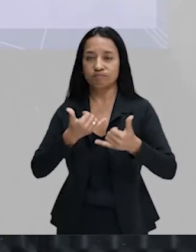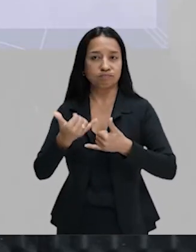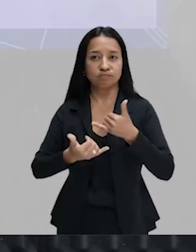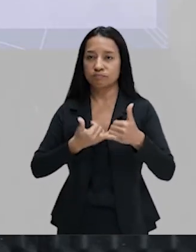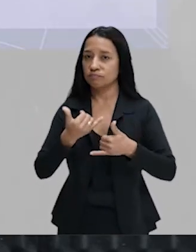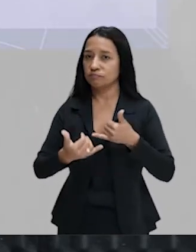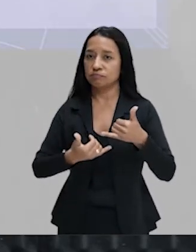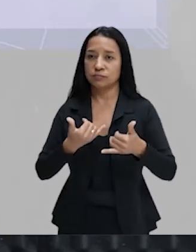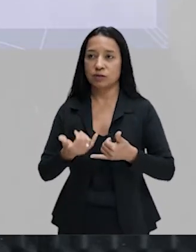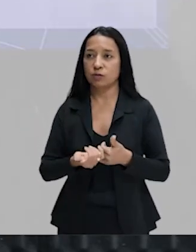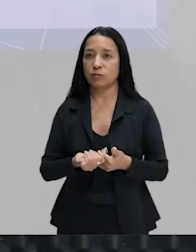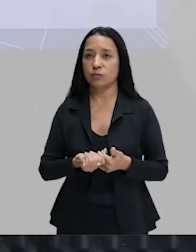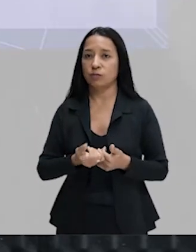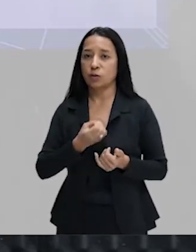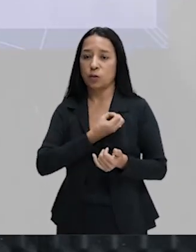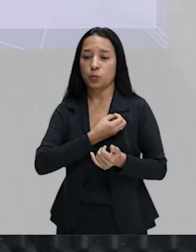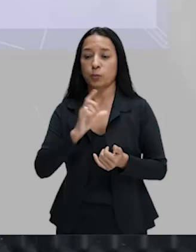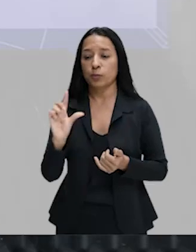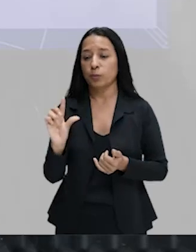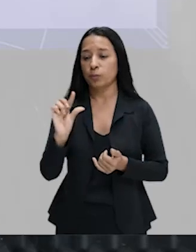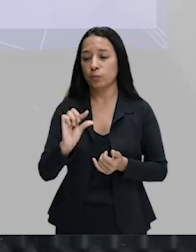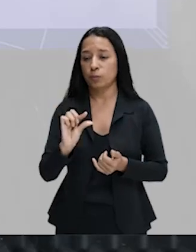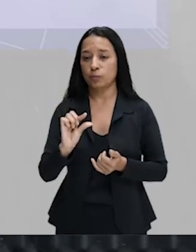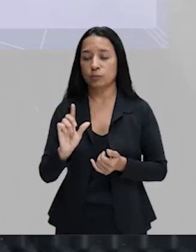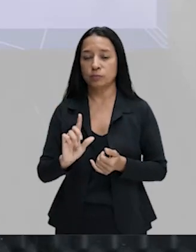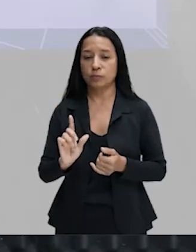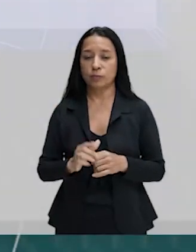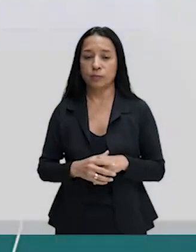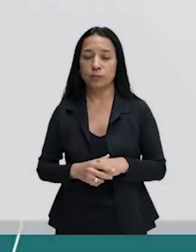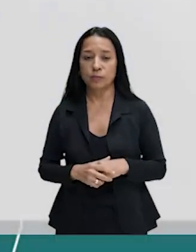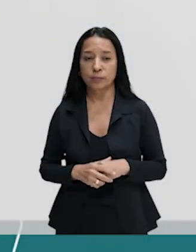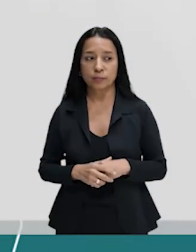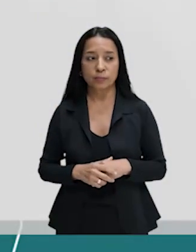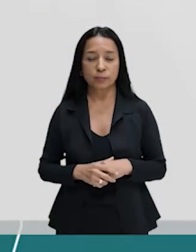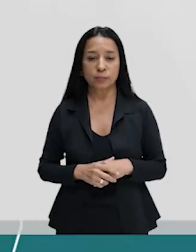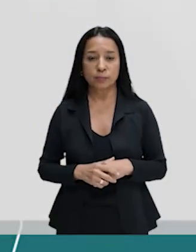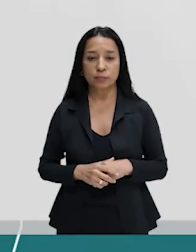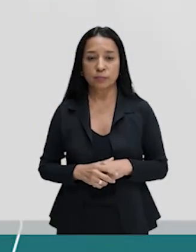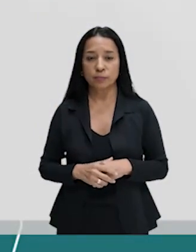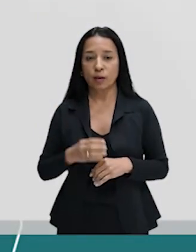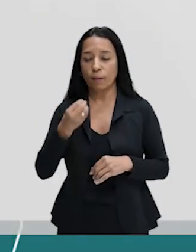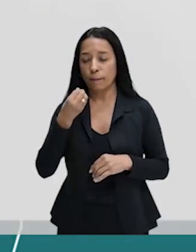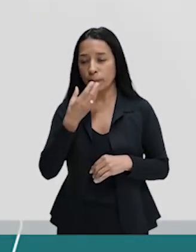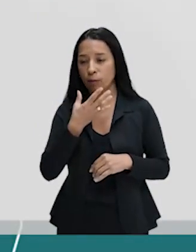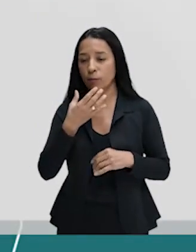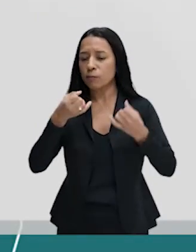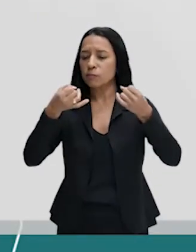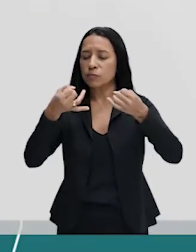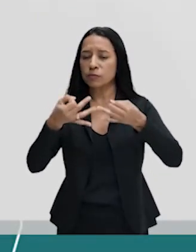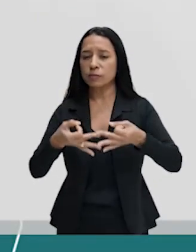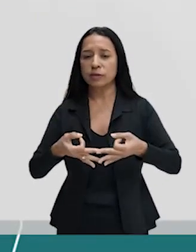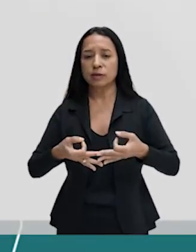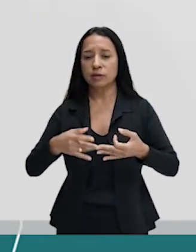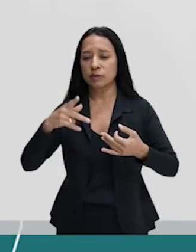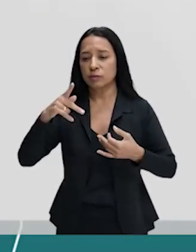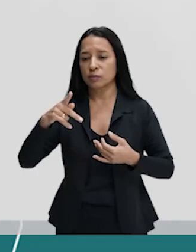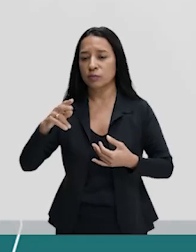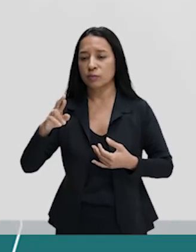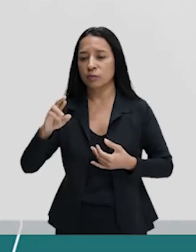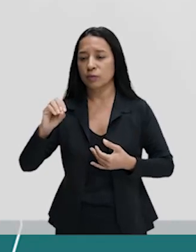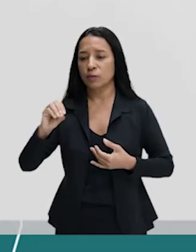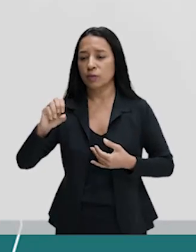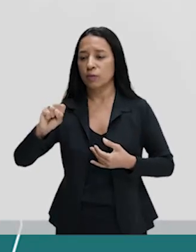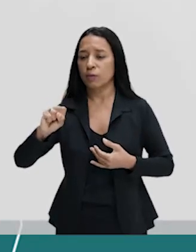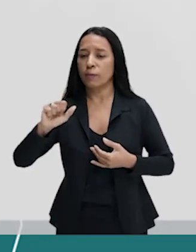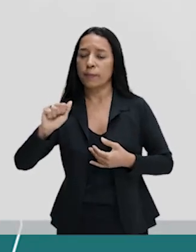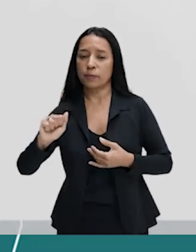número ínfimo, não é. Bom, falando de prosa. A prosa é um texto